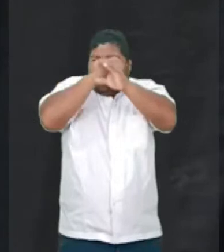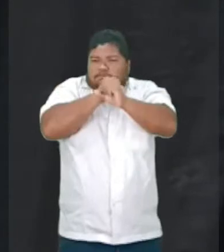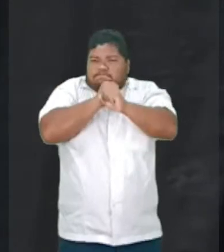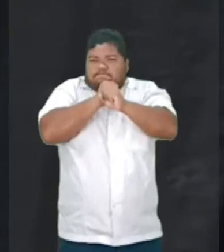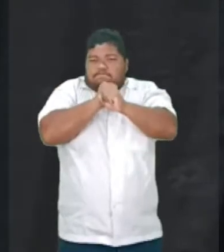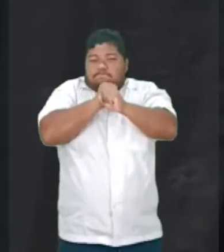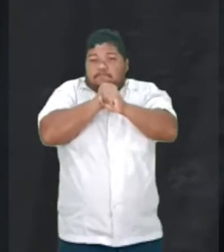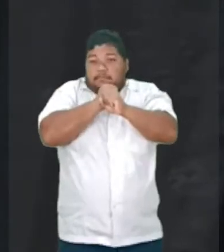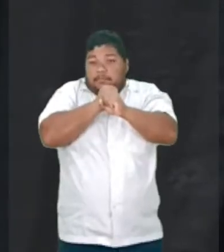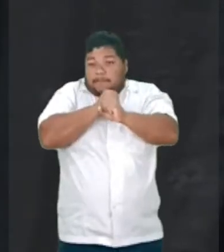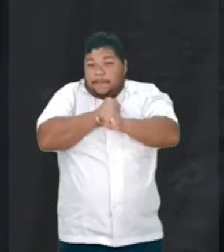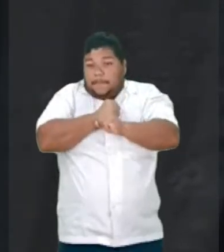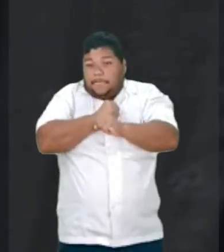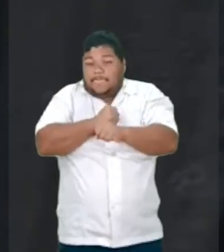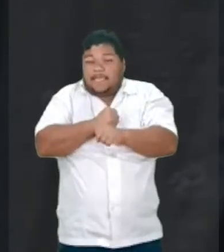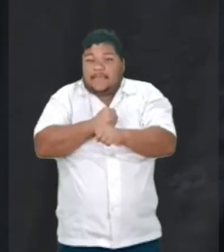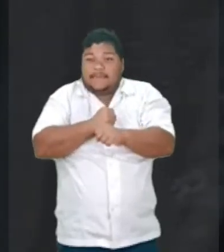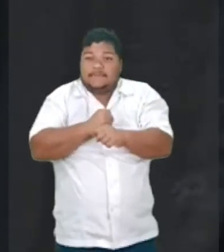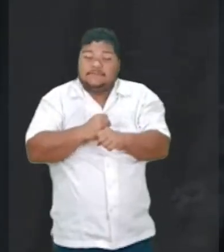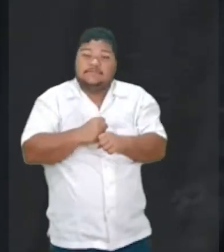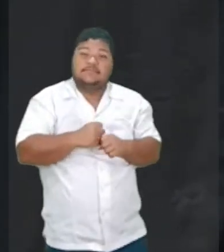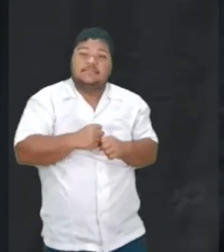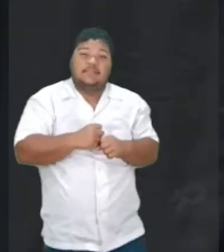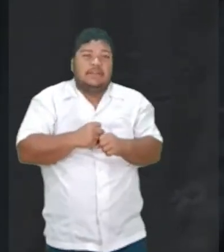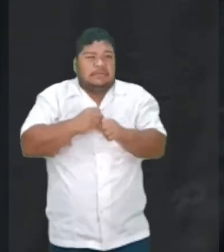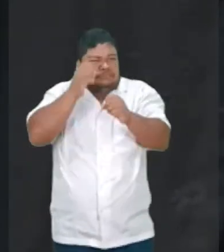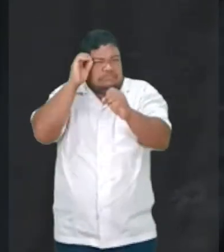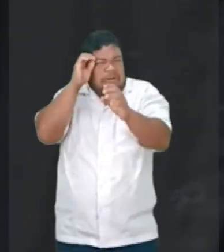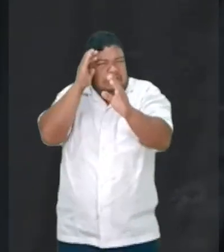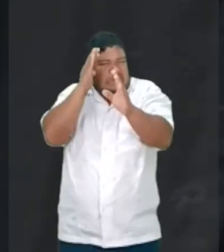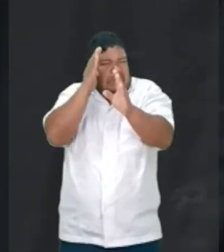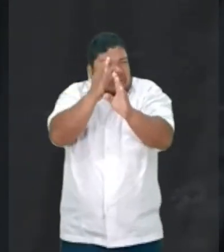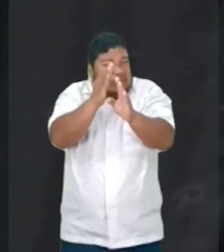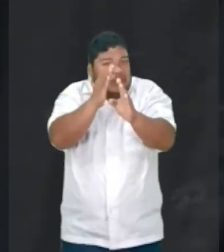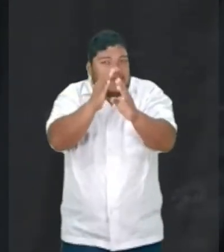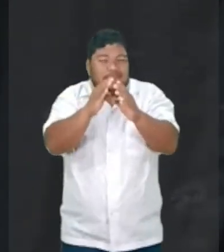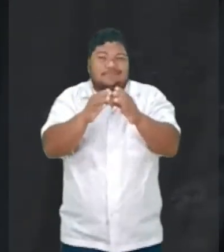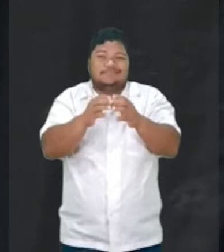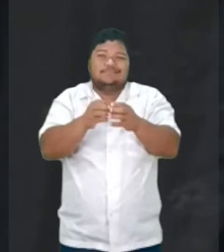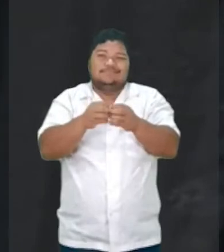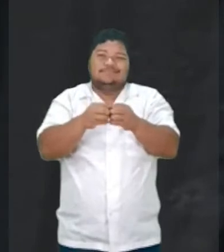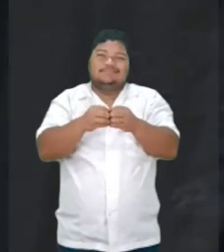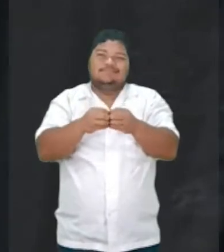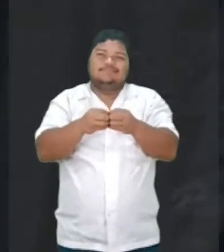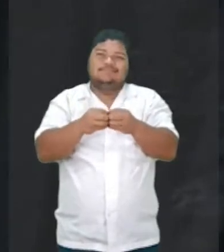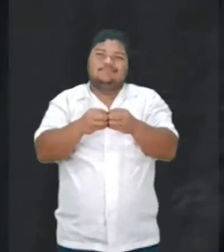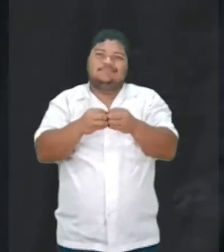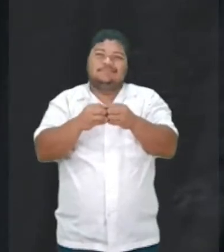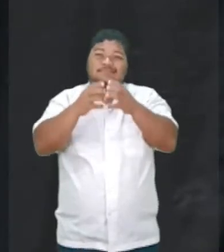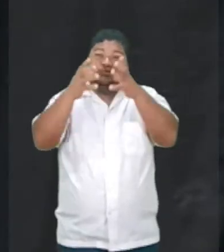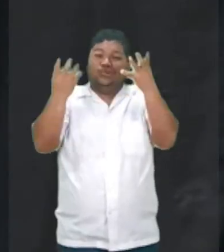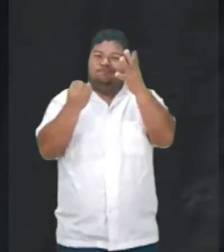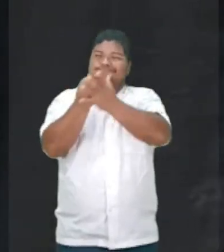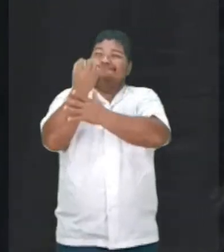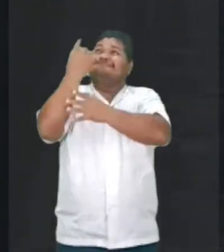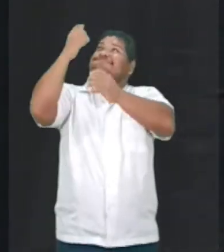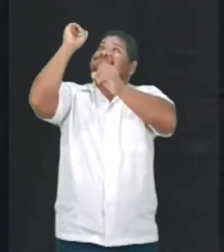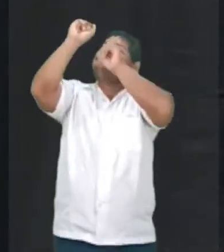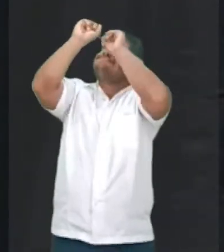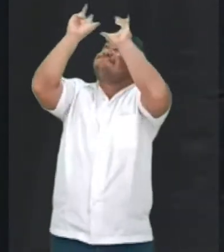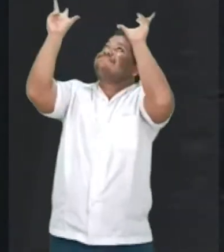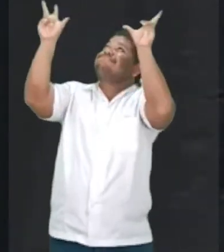E depois ele aproxima mais, aí pega já os planetas formados, as